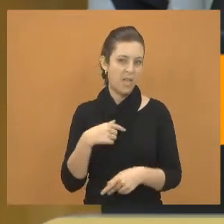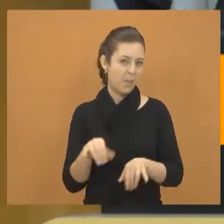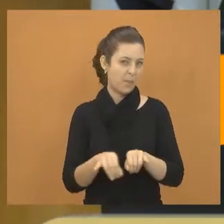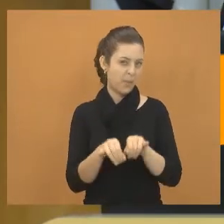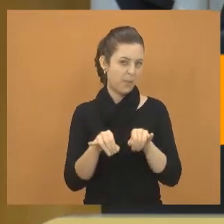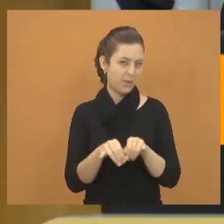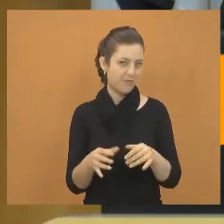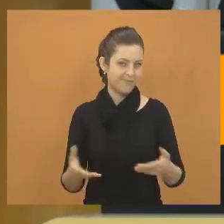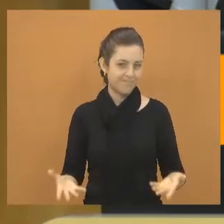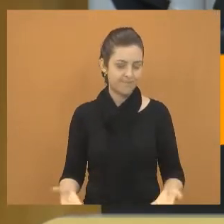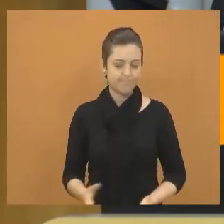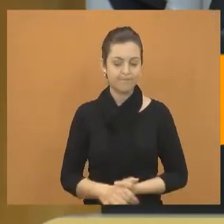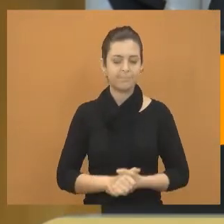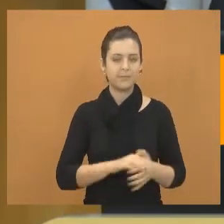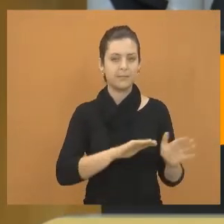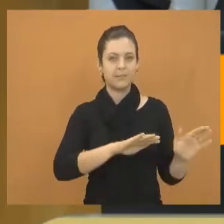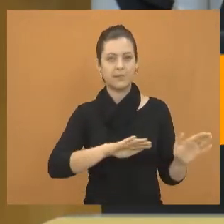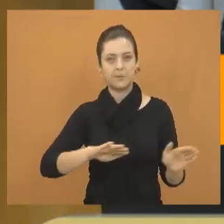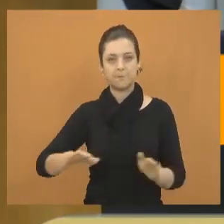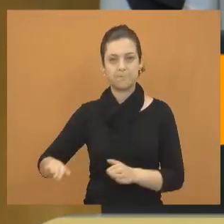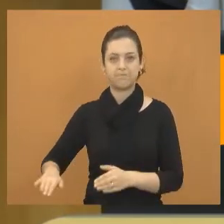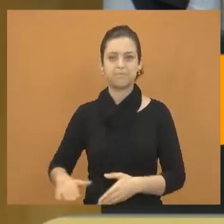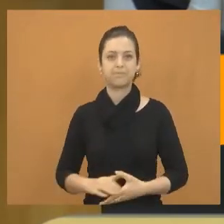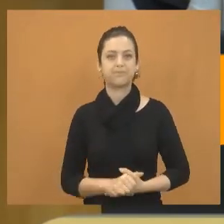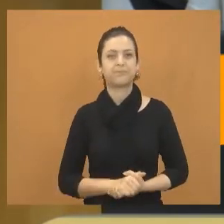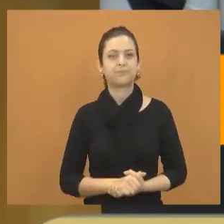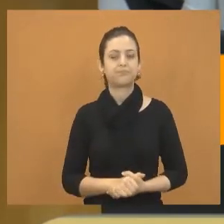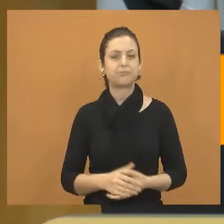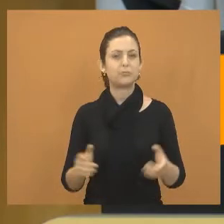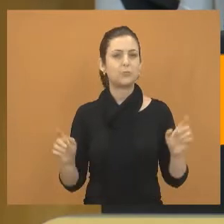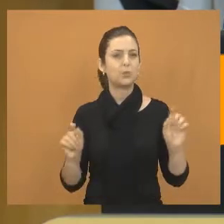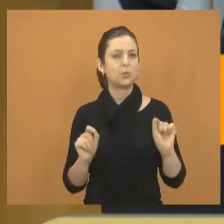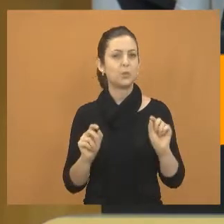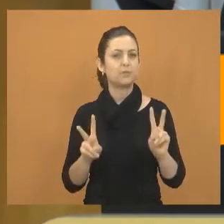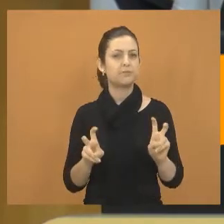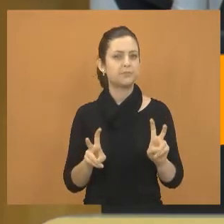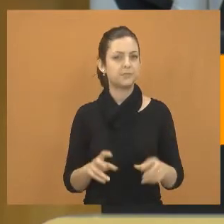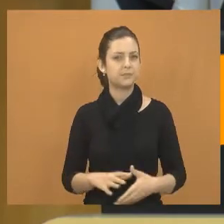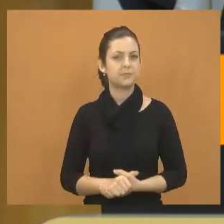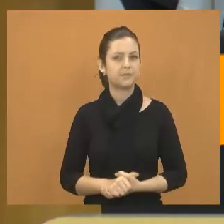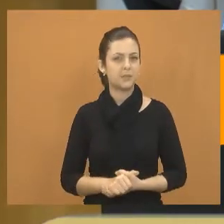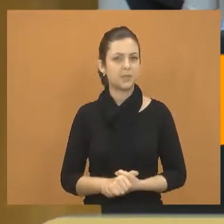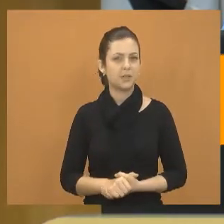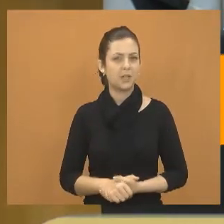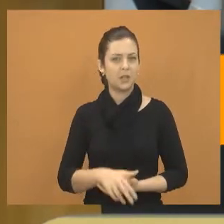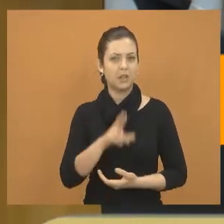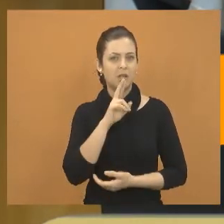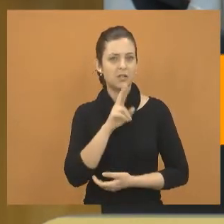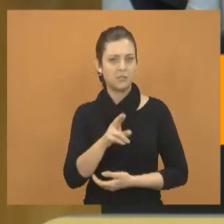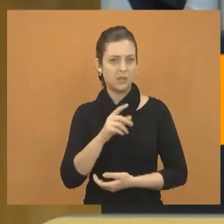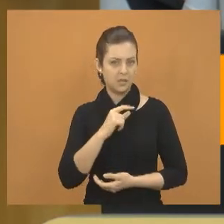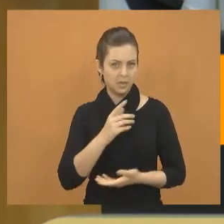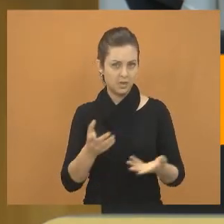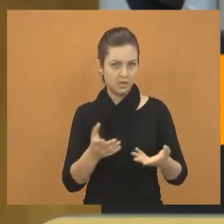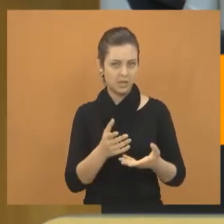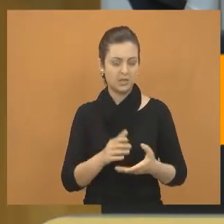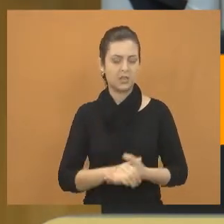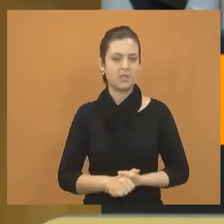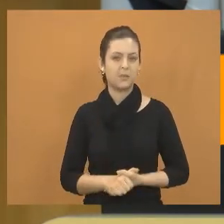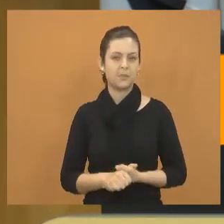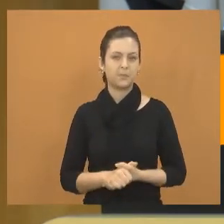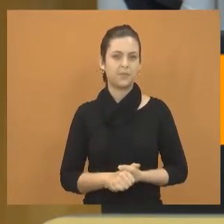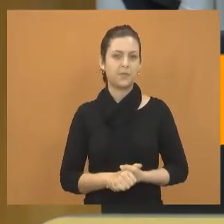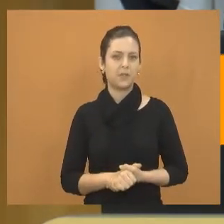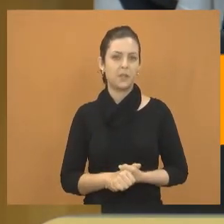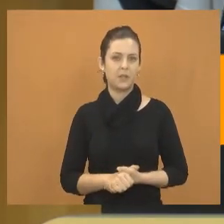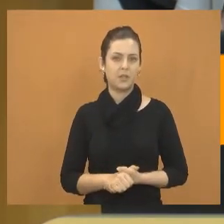besteira. E uma outra coisa, é uma espécie de uma resposta que a gente dá agora Porque durante o